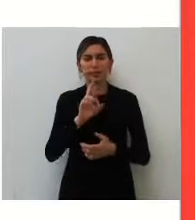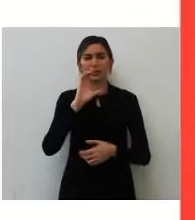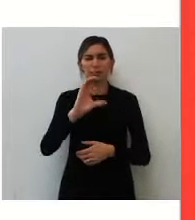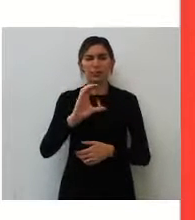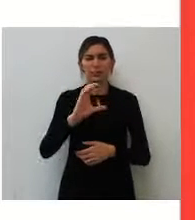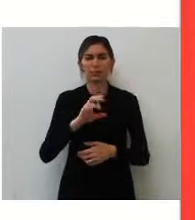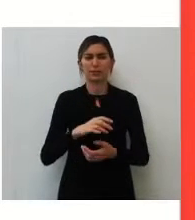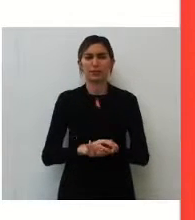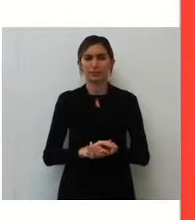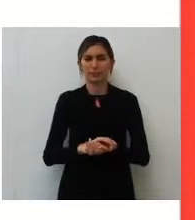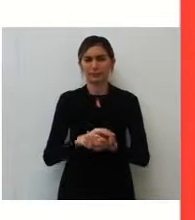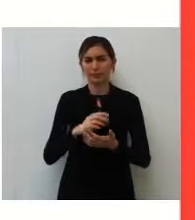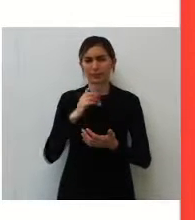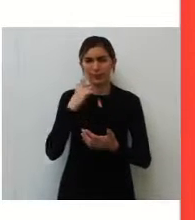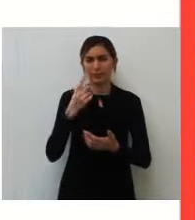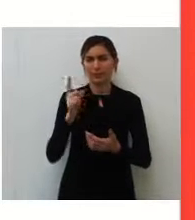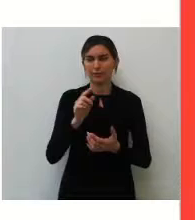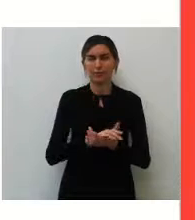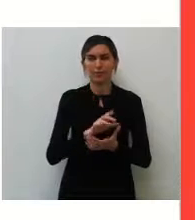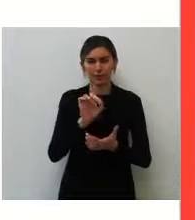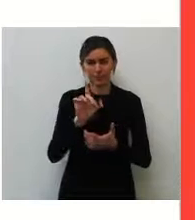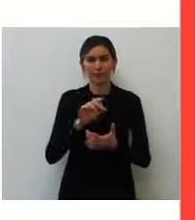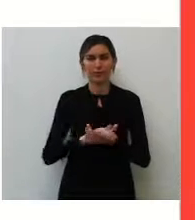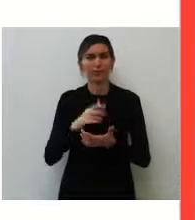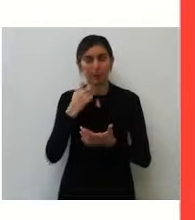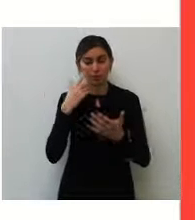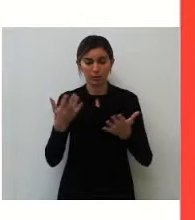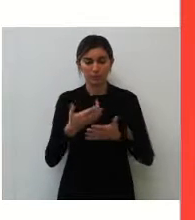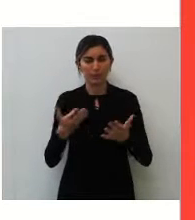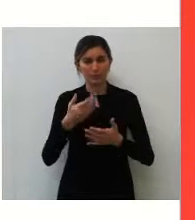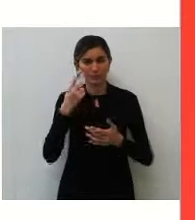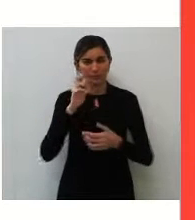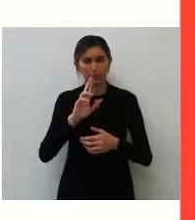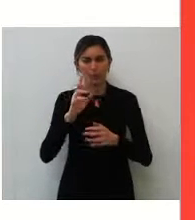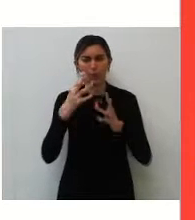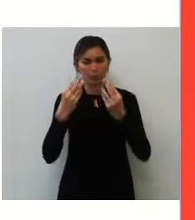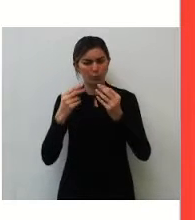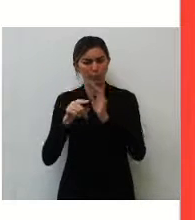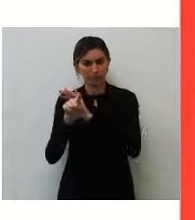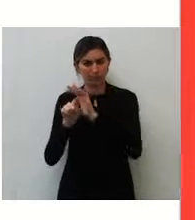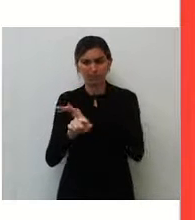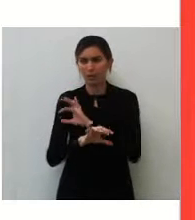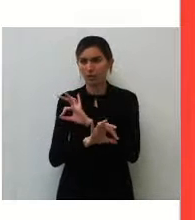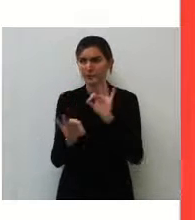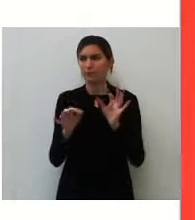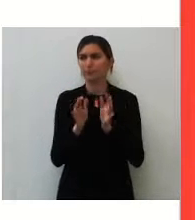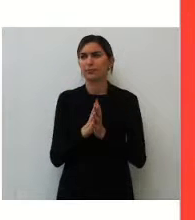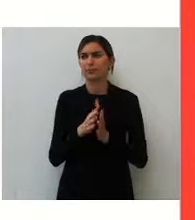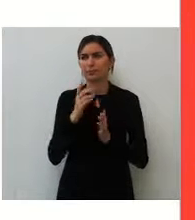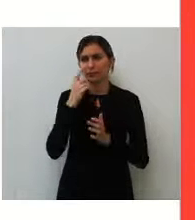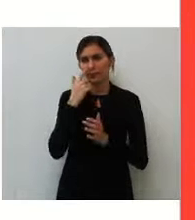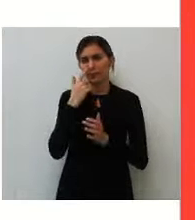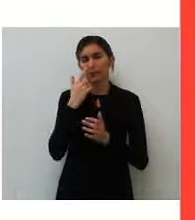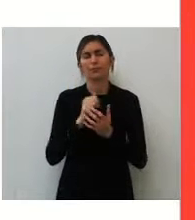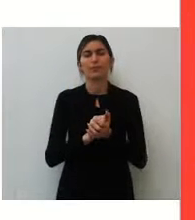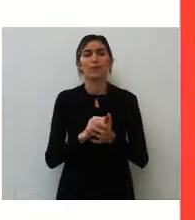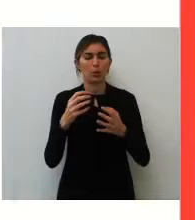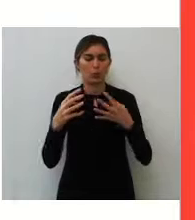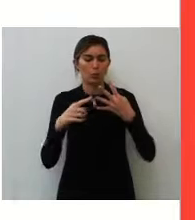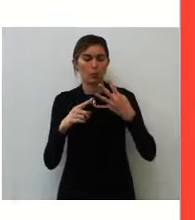resposta certa letra d vamos embora para quarta questão essa foi ótima que deu para fazer muitas questões que o pessoal eu adorei vamos lá